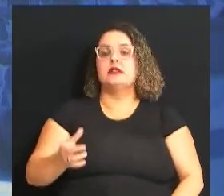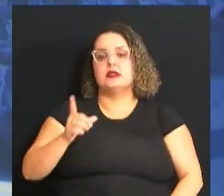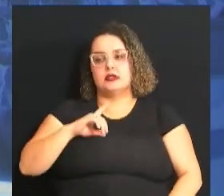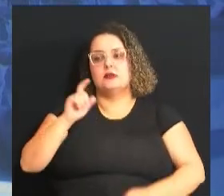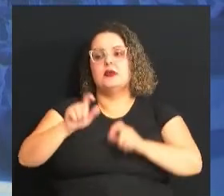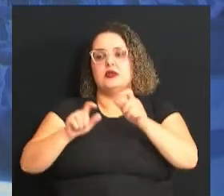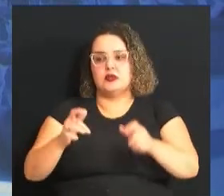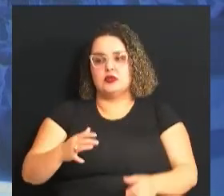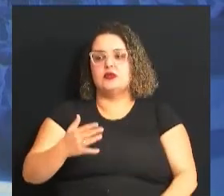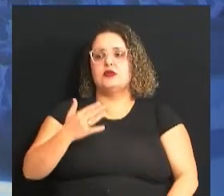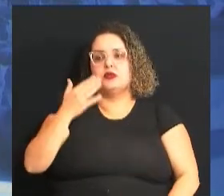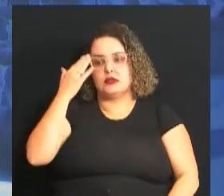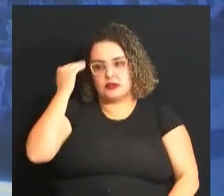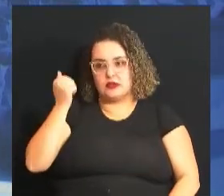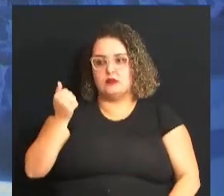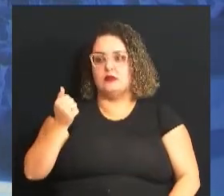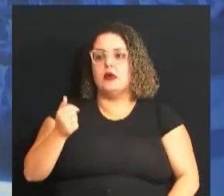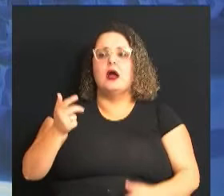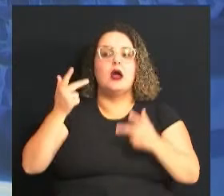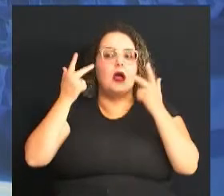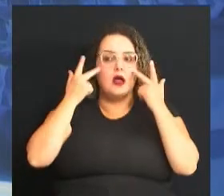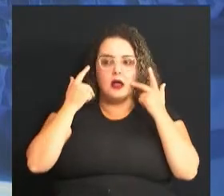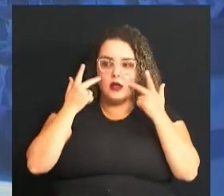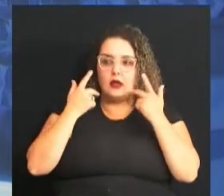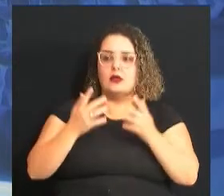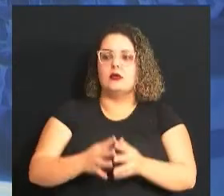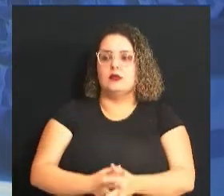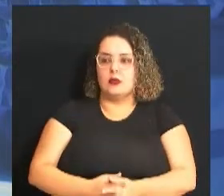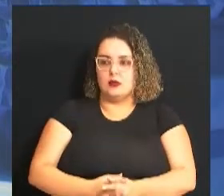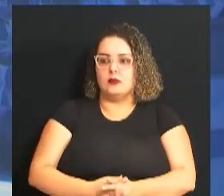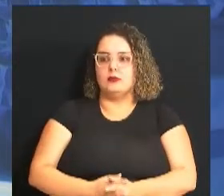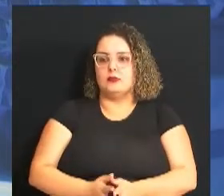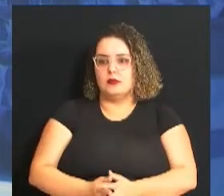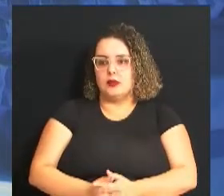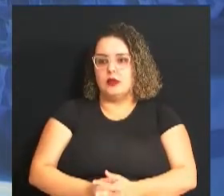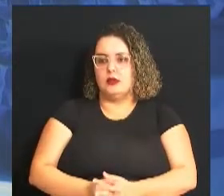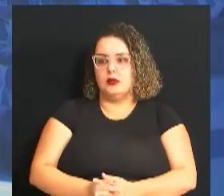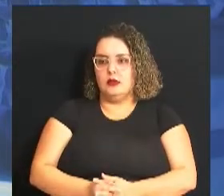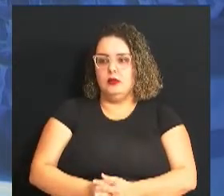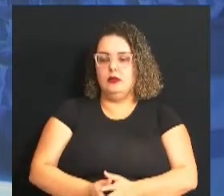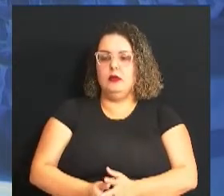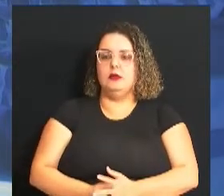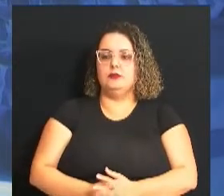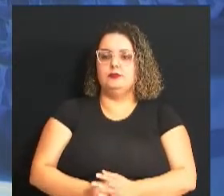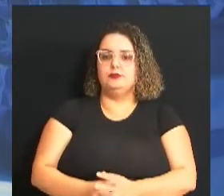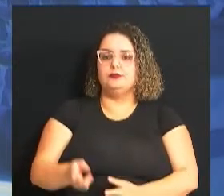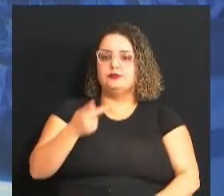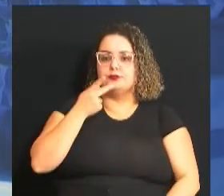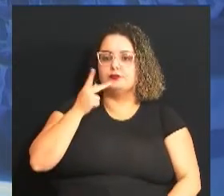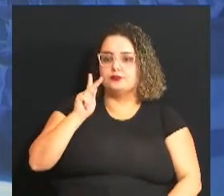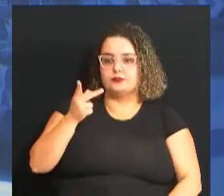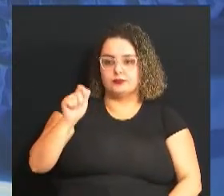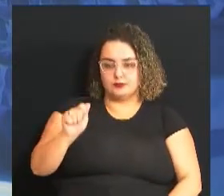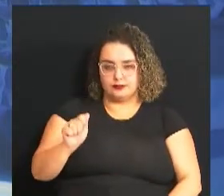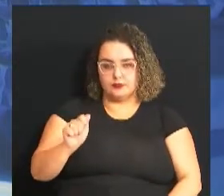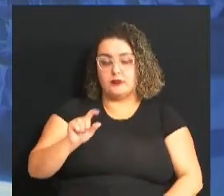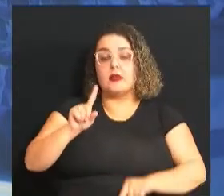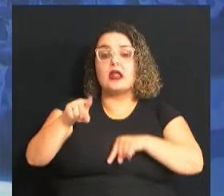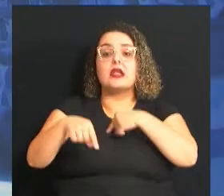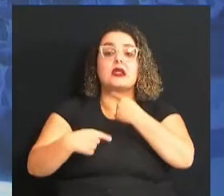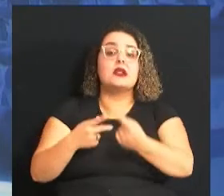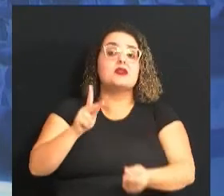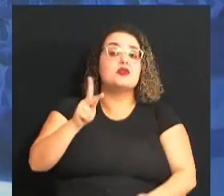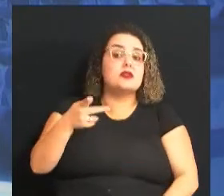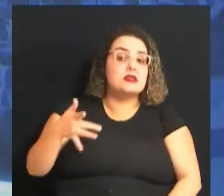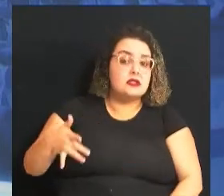Exatamente. É super comum isso. Super comum, Você Viviane. disse aí em relação à hepatite A. Em relação às demais